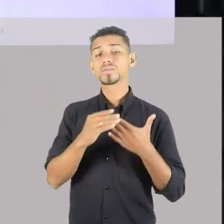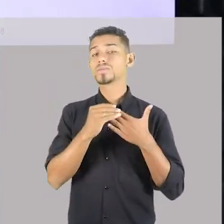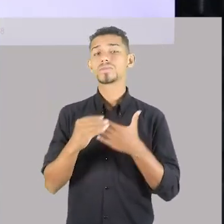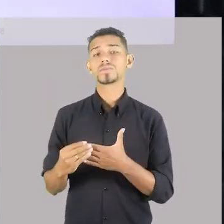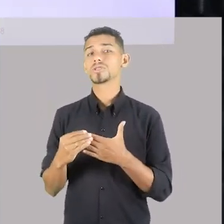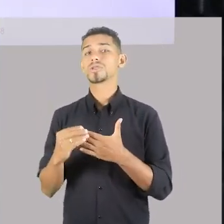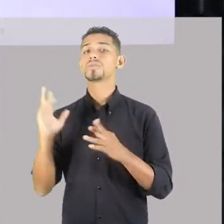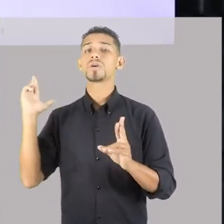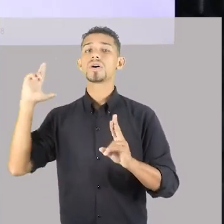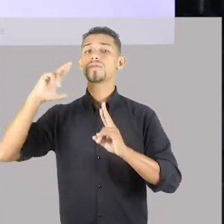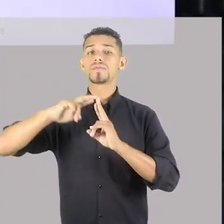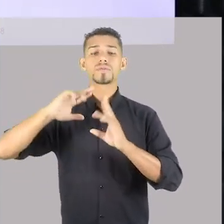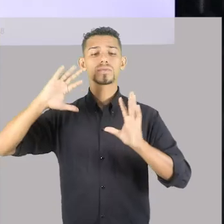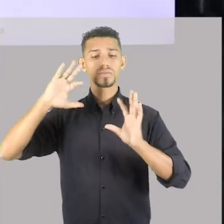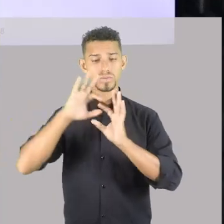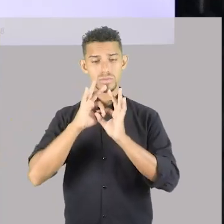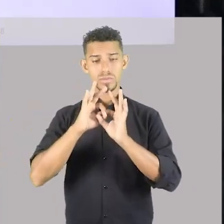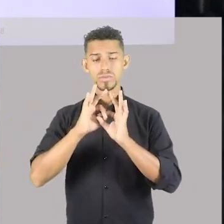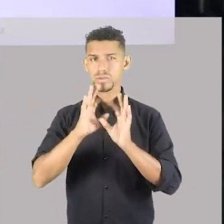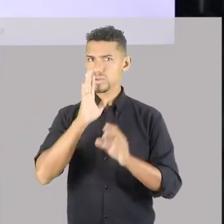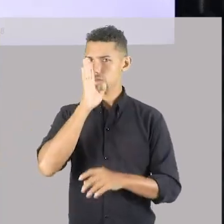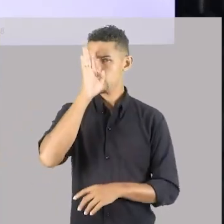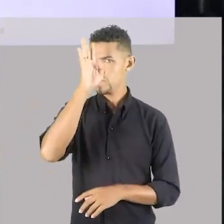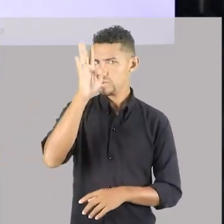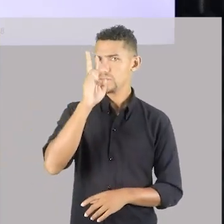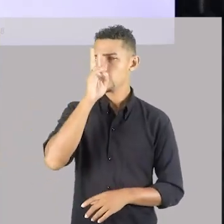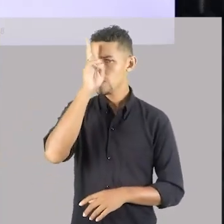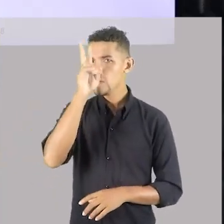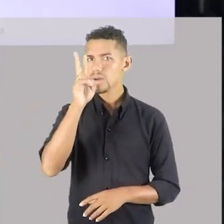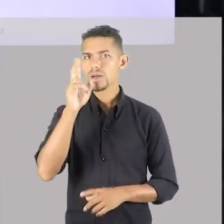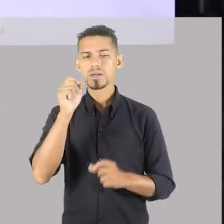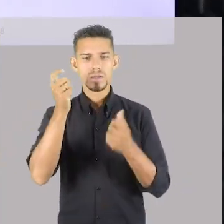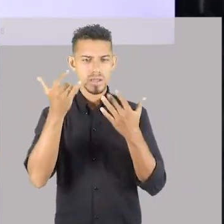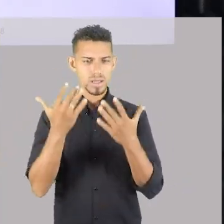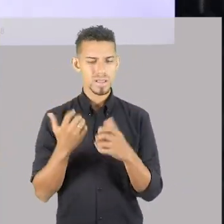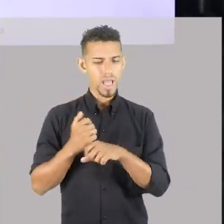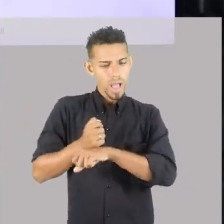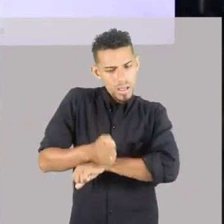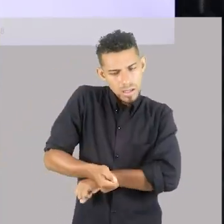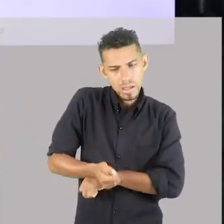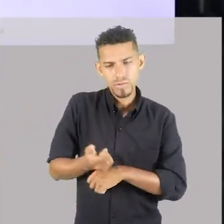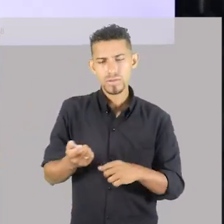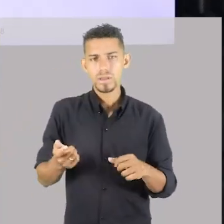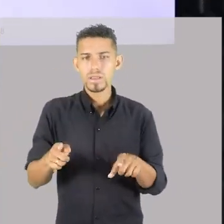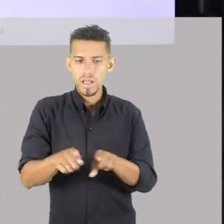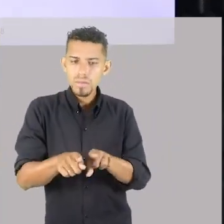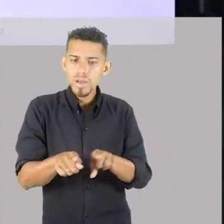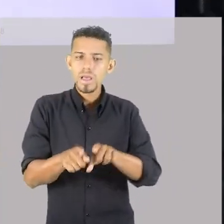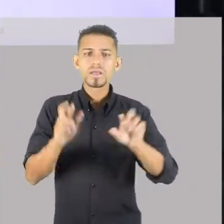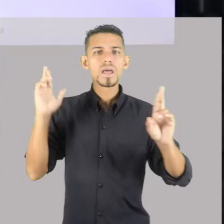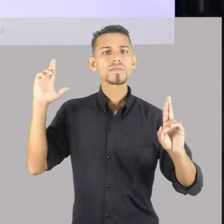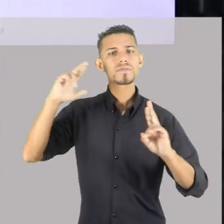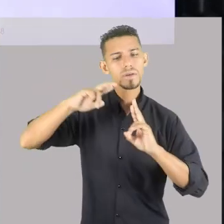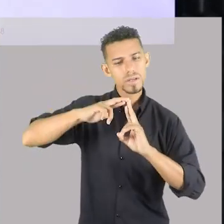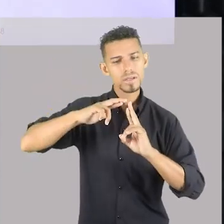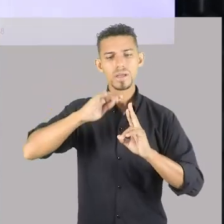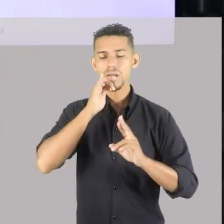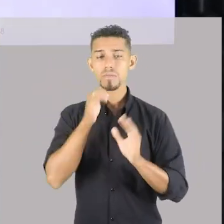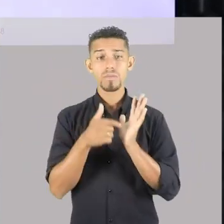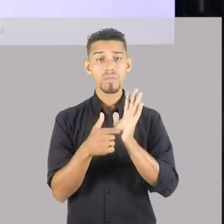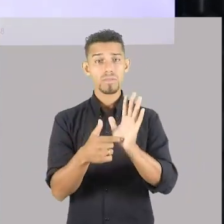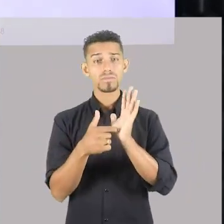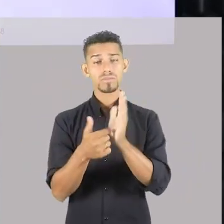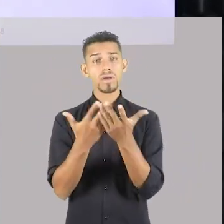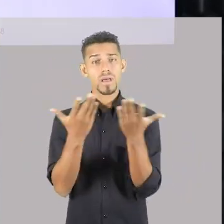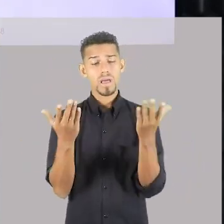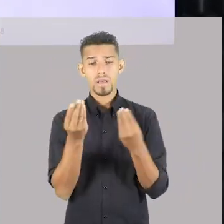uma referência social grave, que é a questão da escravidão, e faz até mesmo uma referência, mostrando ali